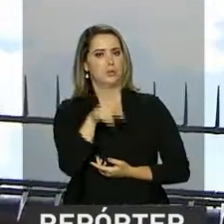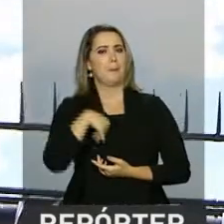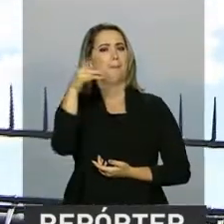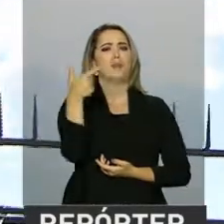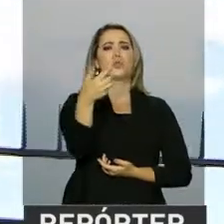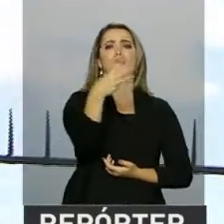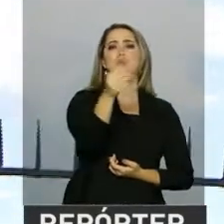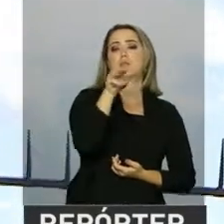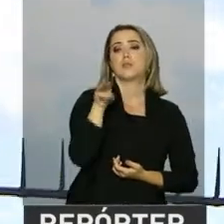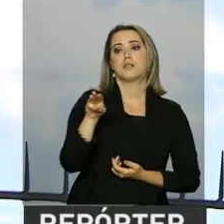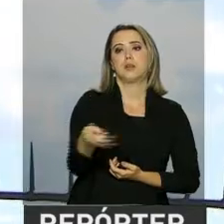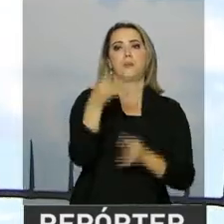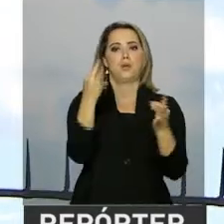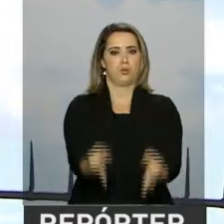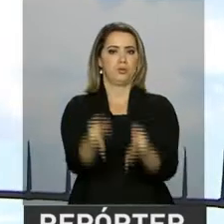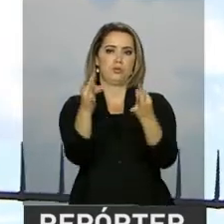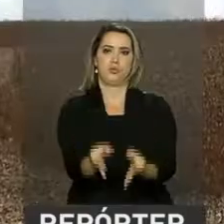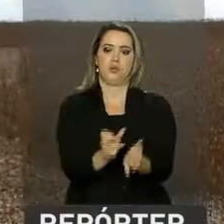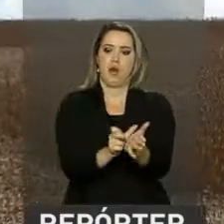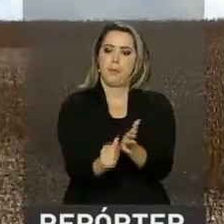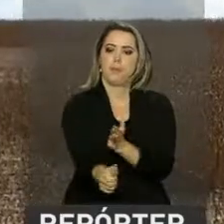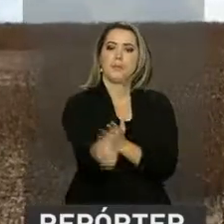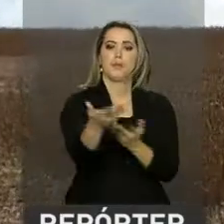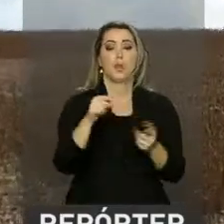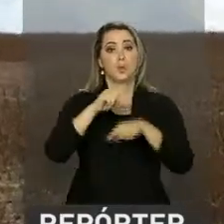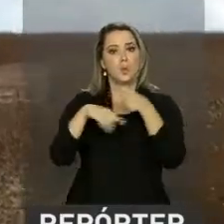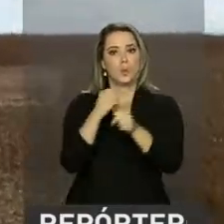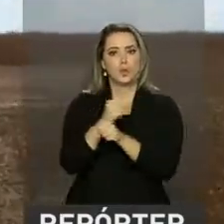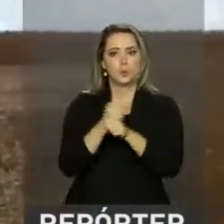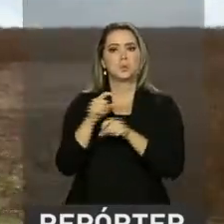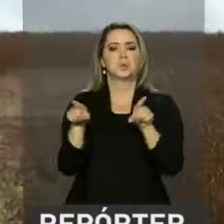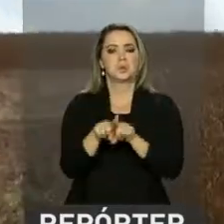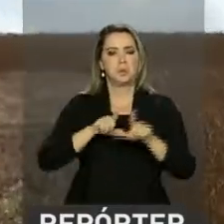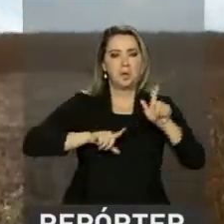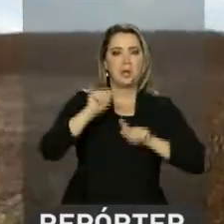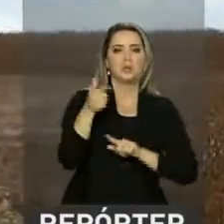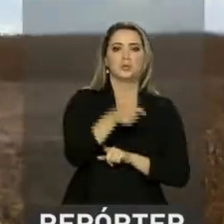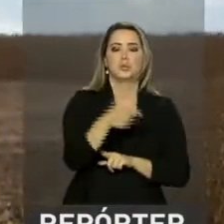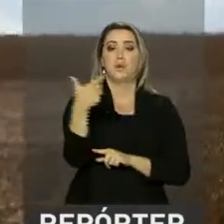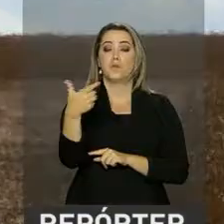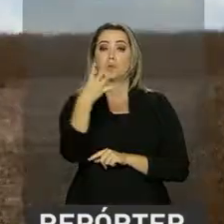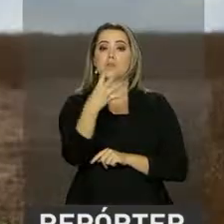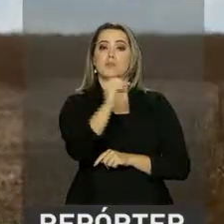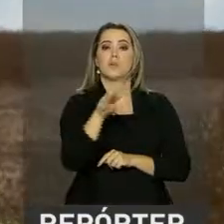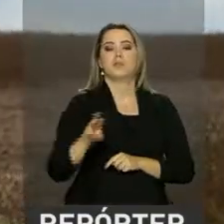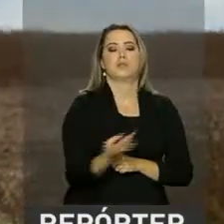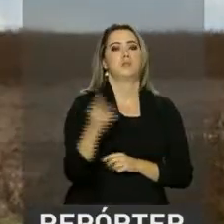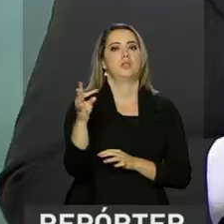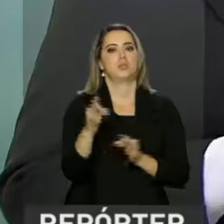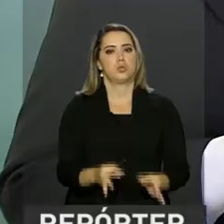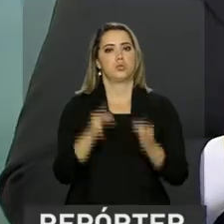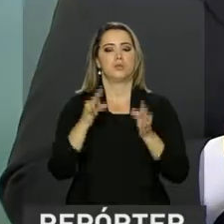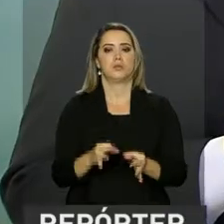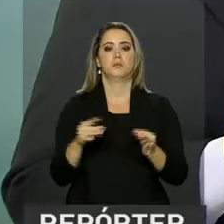230 milhões de toneladas de grãos. E no ano que vem pode chegar a 240 milhões de